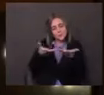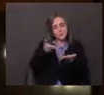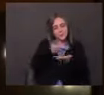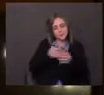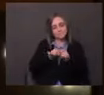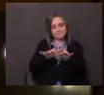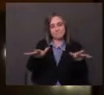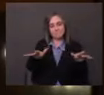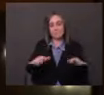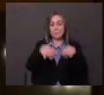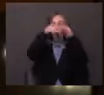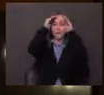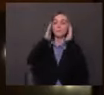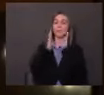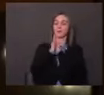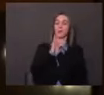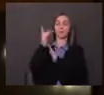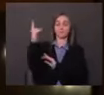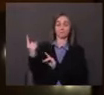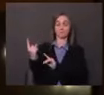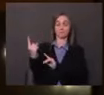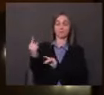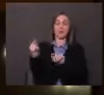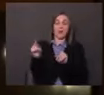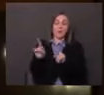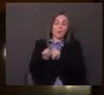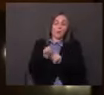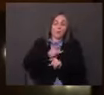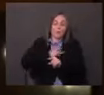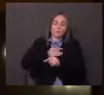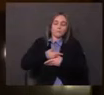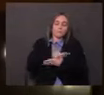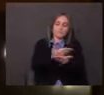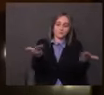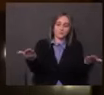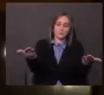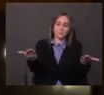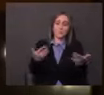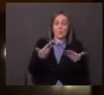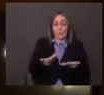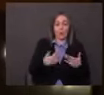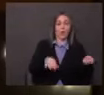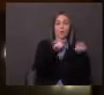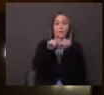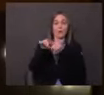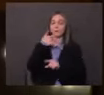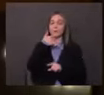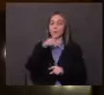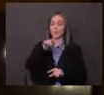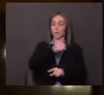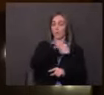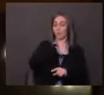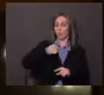Com Maria, portadora da alegria e do amor, e os irmãos da língua polaca e francesa, oremos pelas